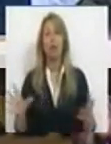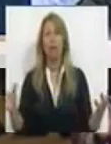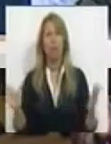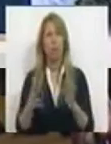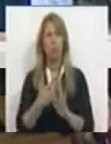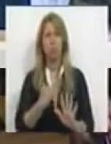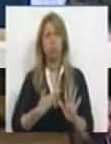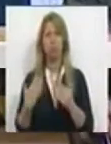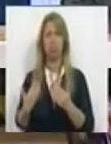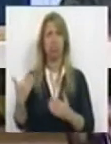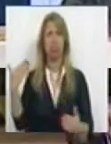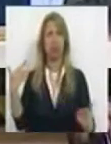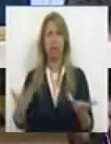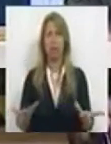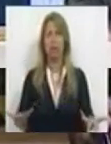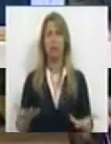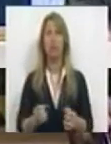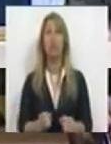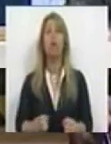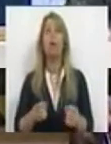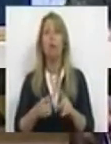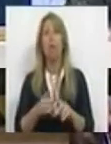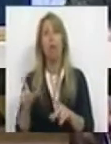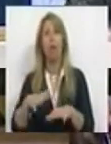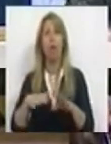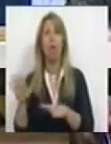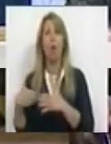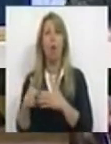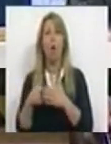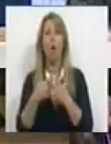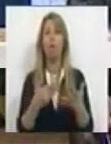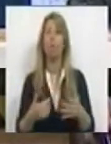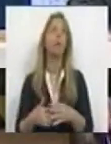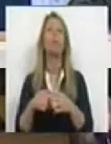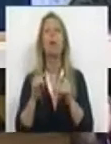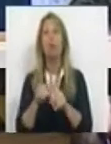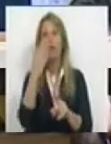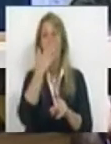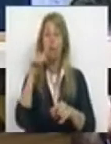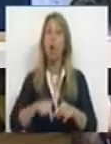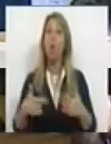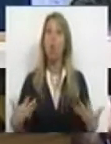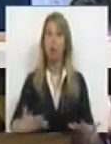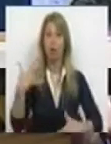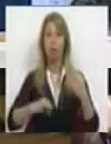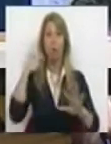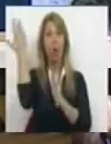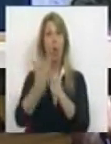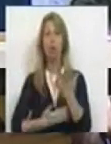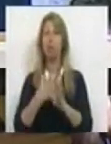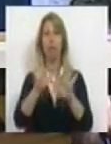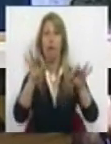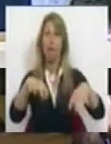arcaica permanecem no nosso ordenamento. E se hoje o Tribunal Constitucional encerra esta questão com a sentença que